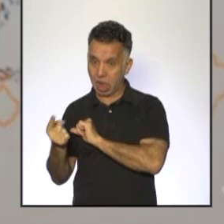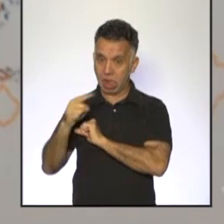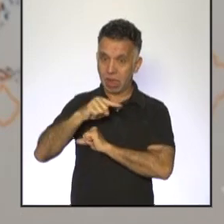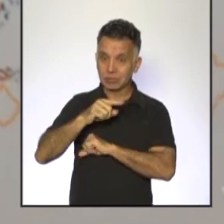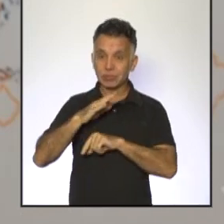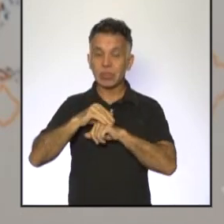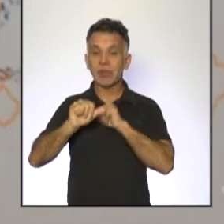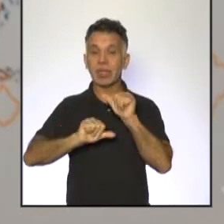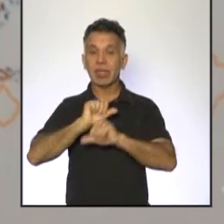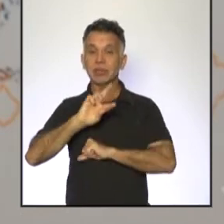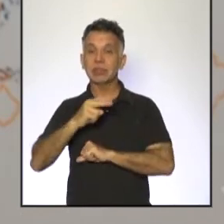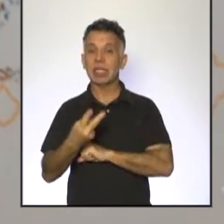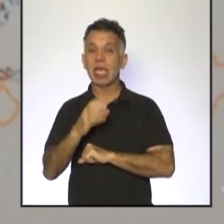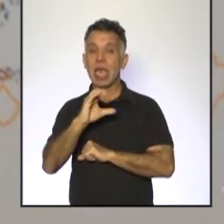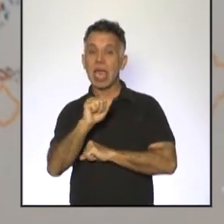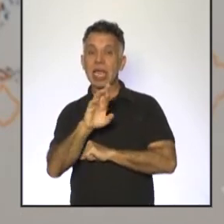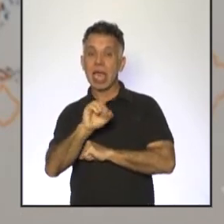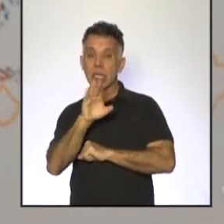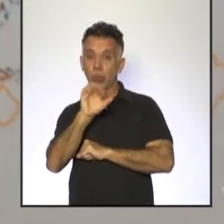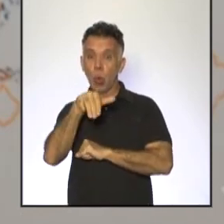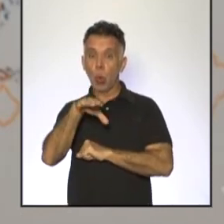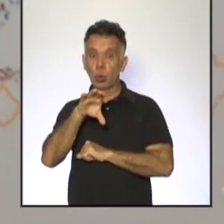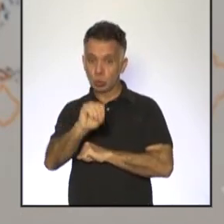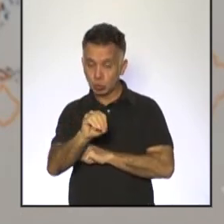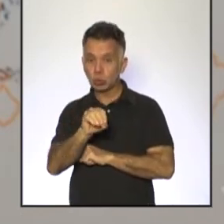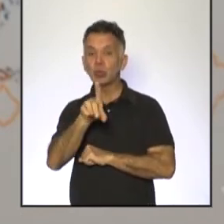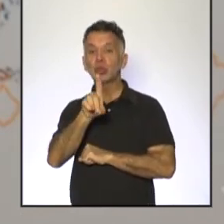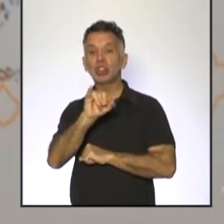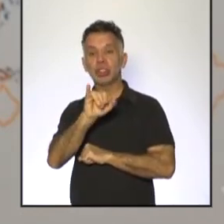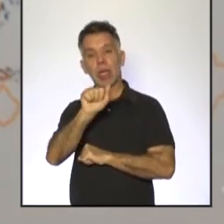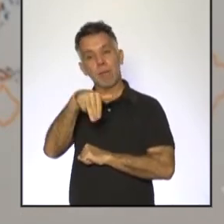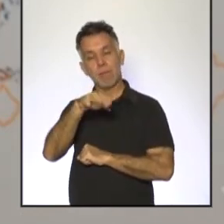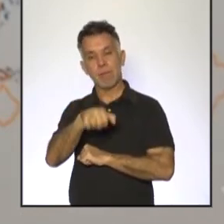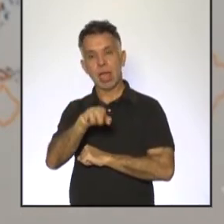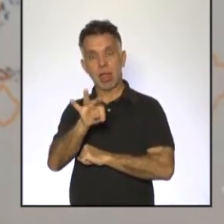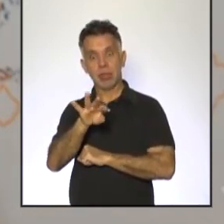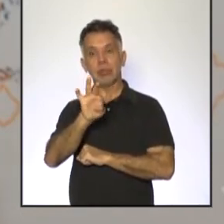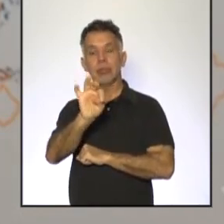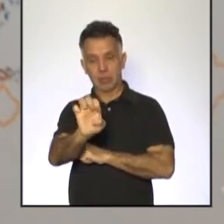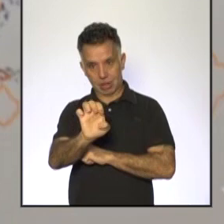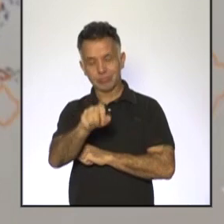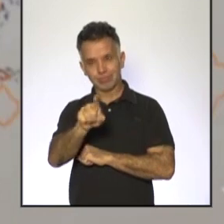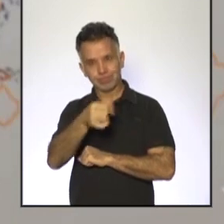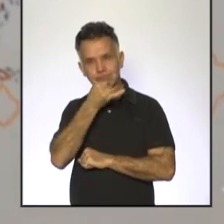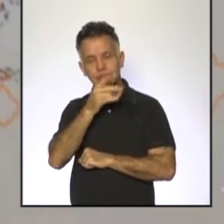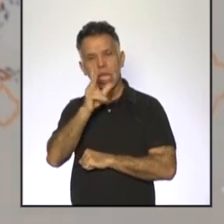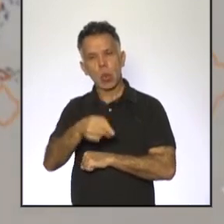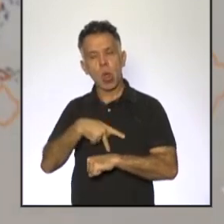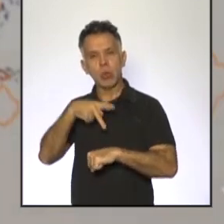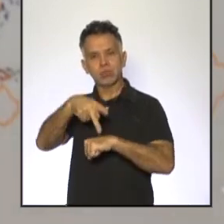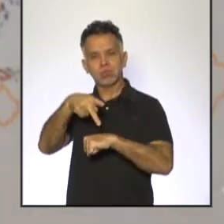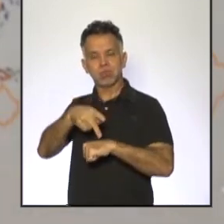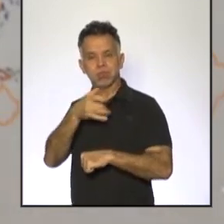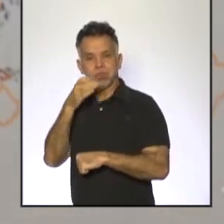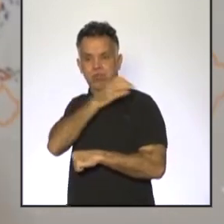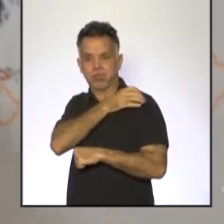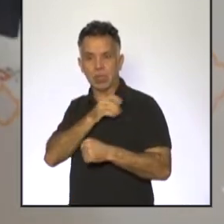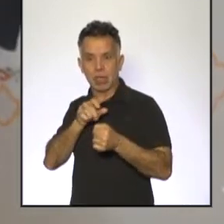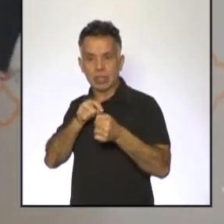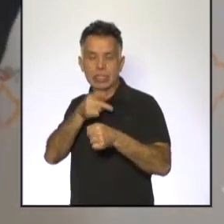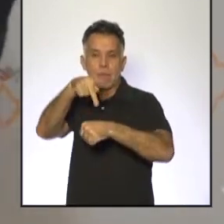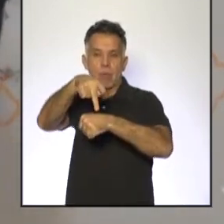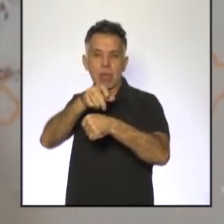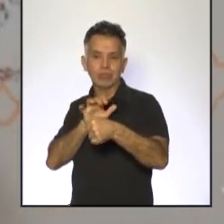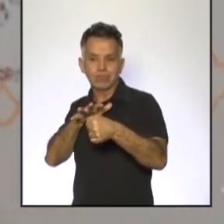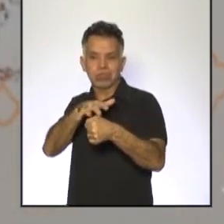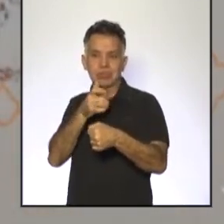material será transformado em carbono diamante. Quando eu submeto rochas a elevada pressão e elevada temperatura, como por